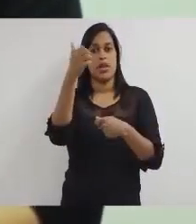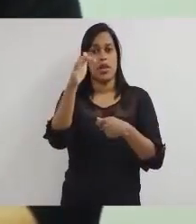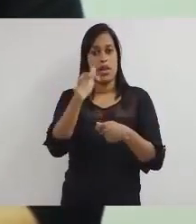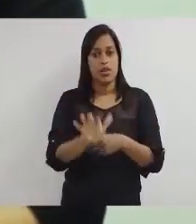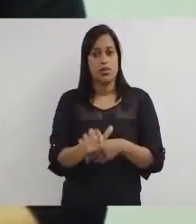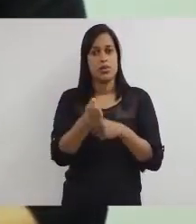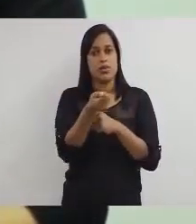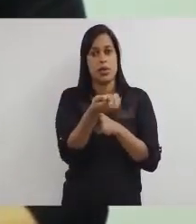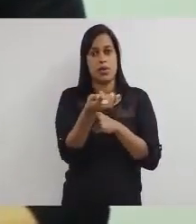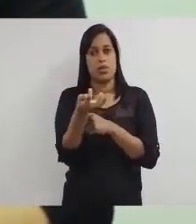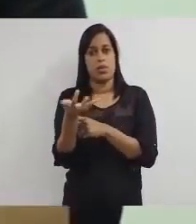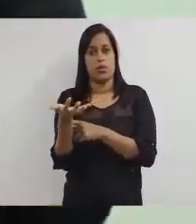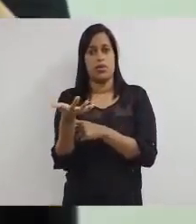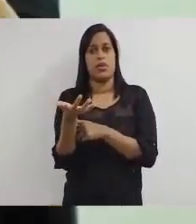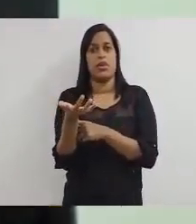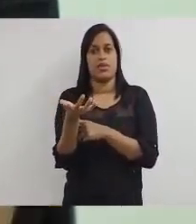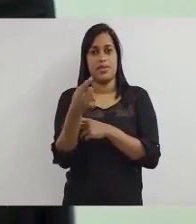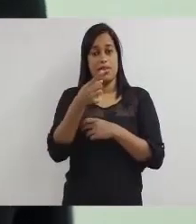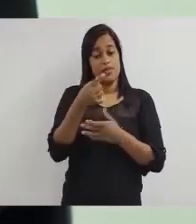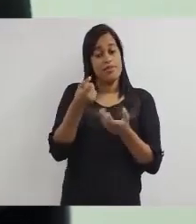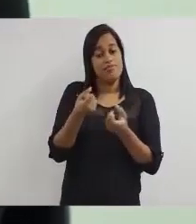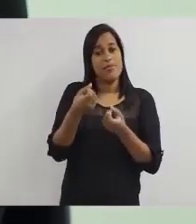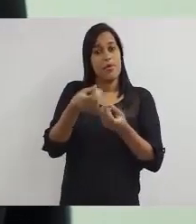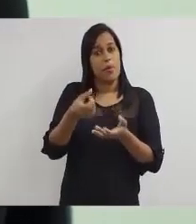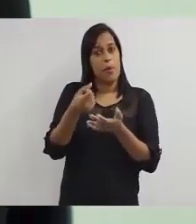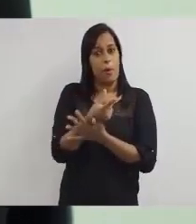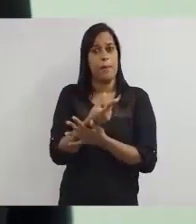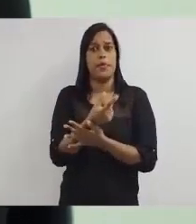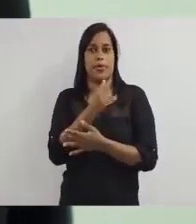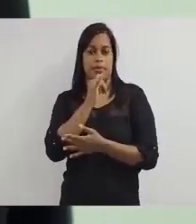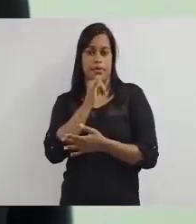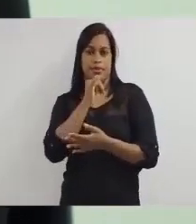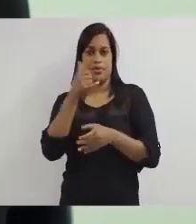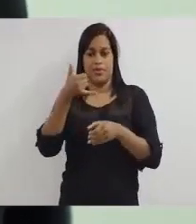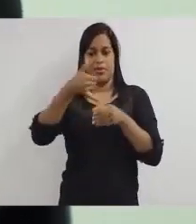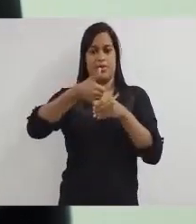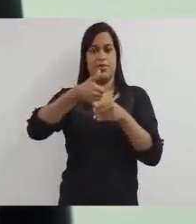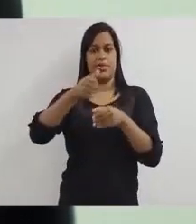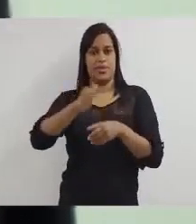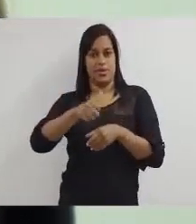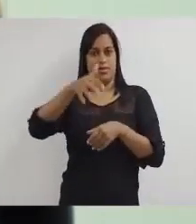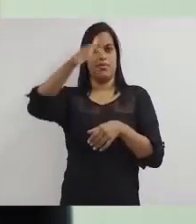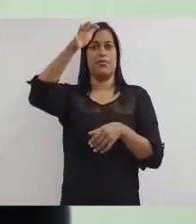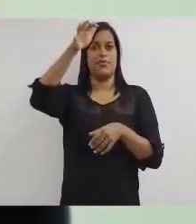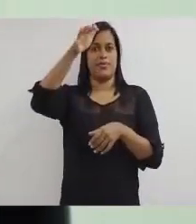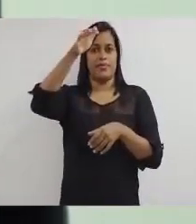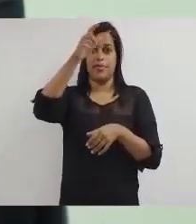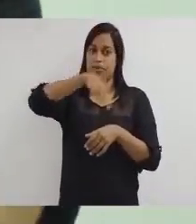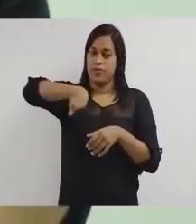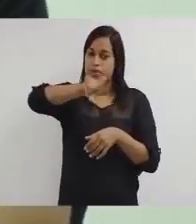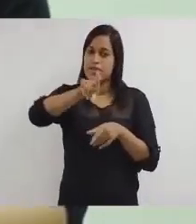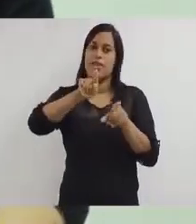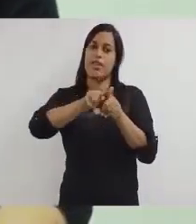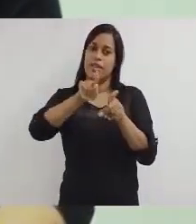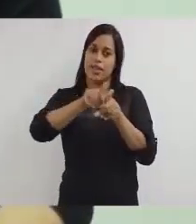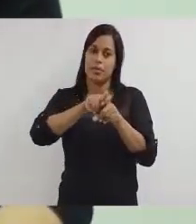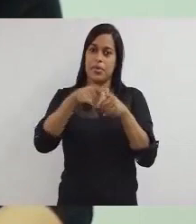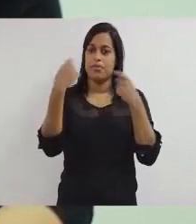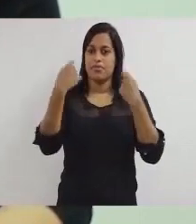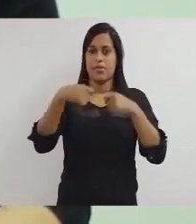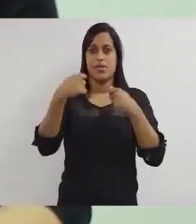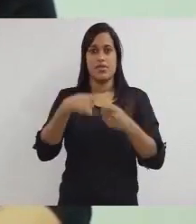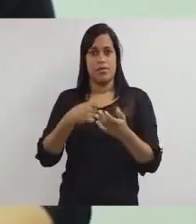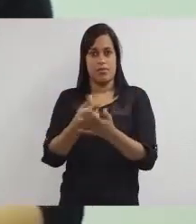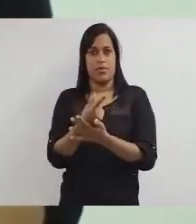a quantidade que você consome. O preço da gasolina subiu, você vai consumir